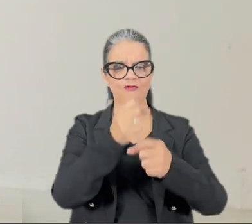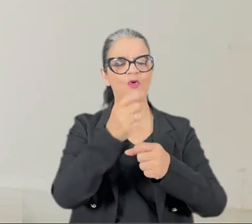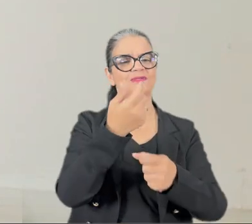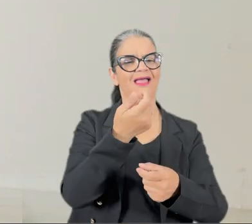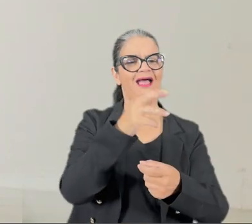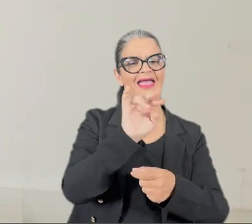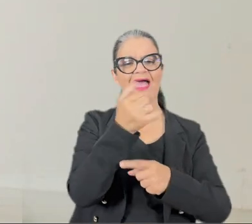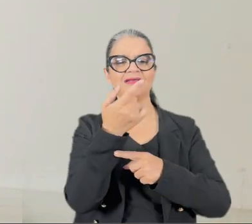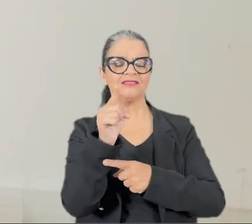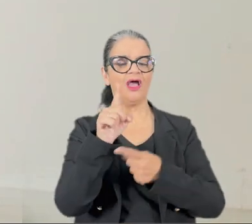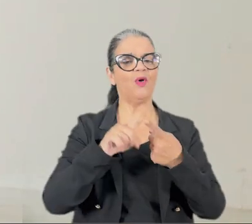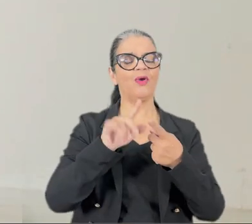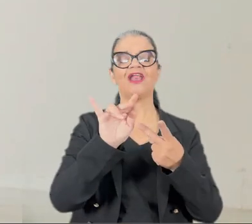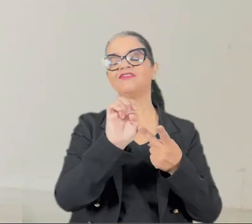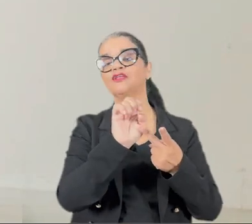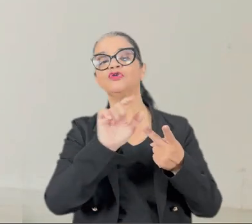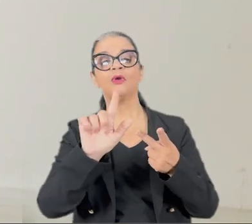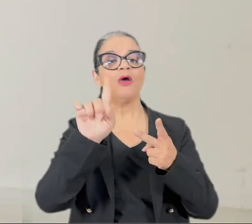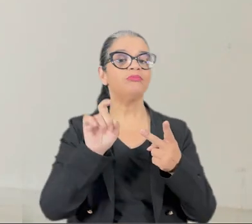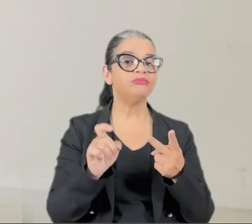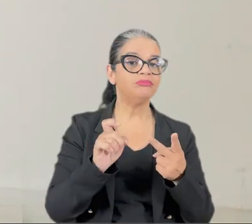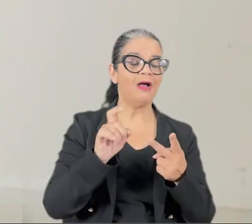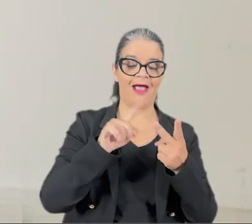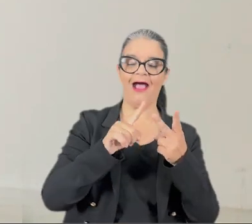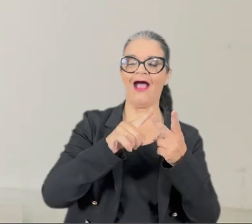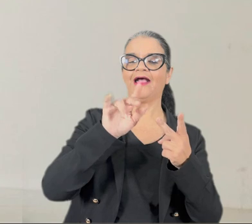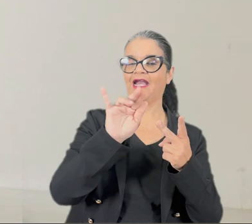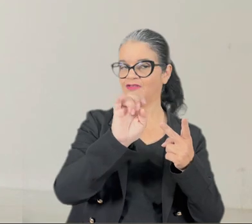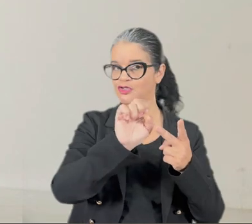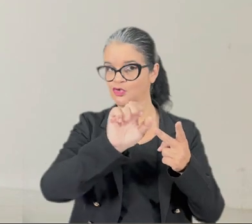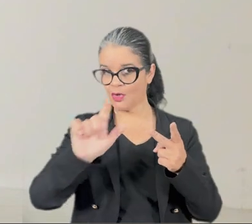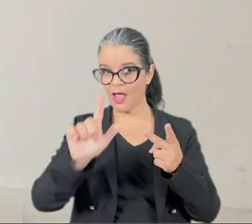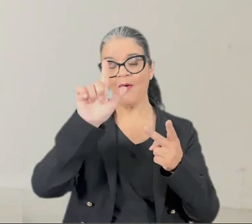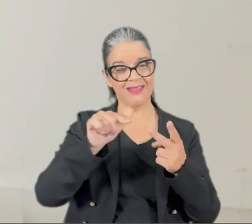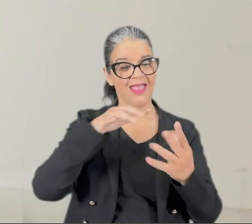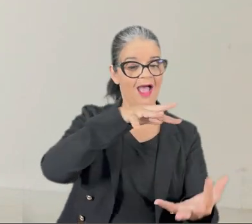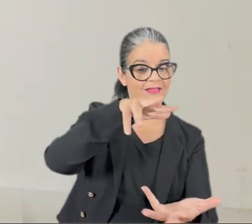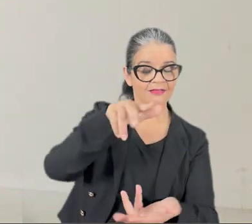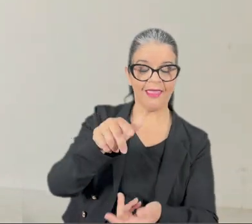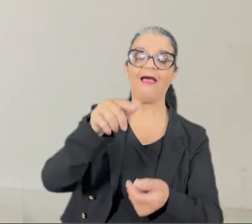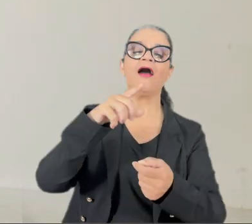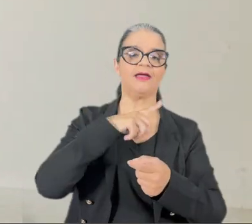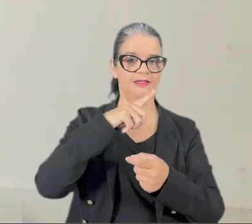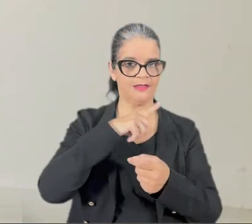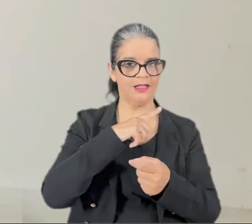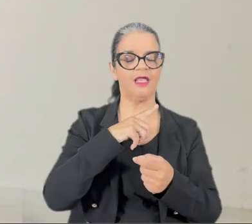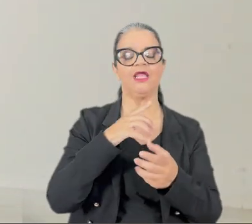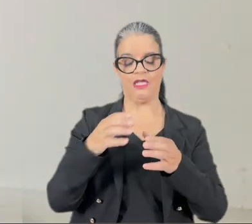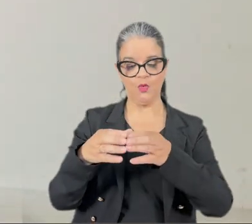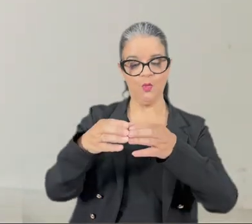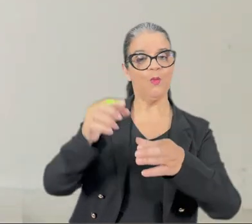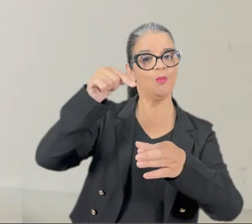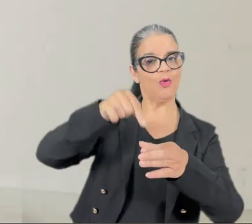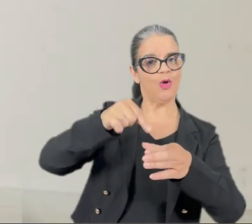de reação à força gravitacional? A força gravitacional que a Terra exerce no